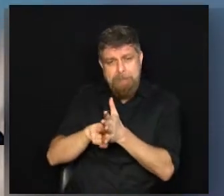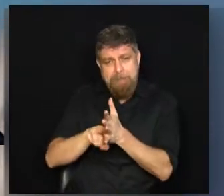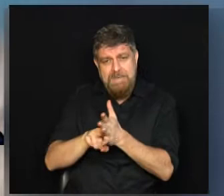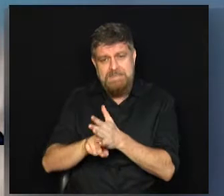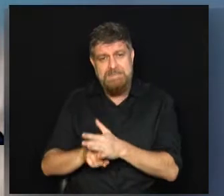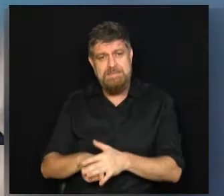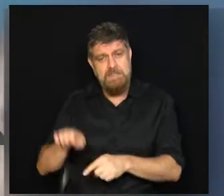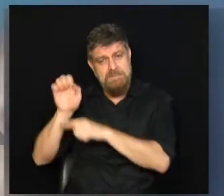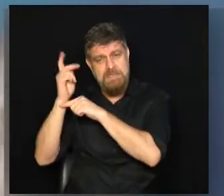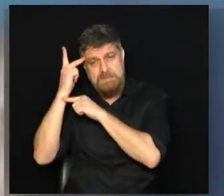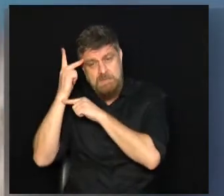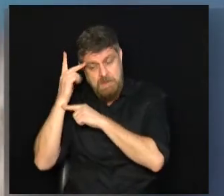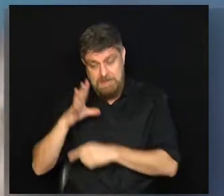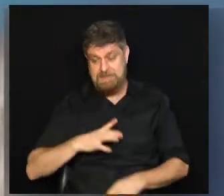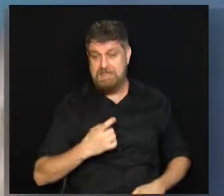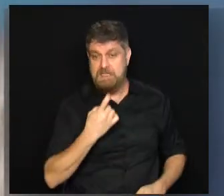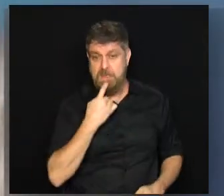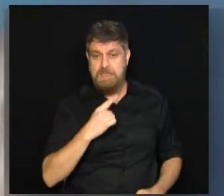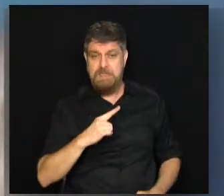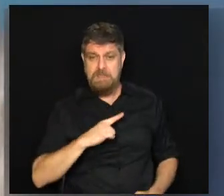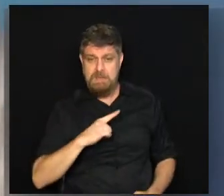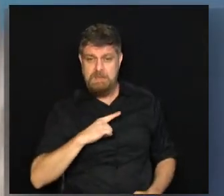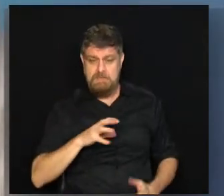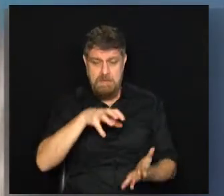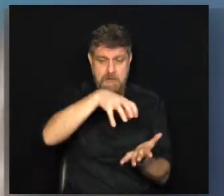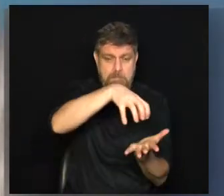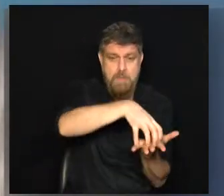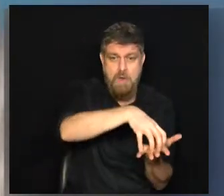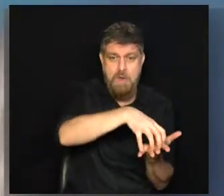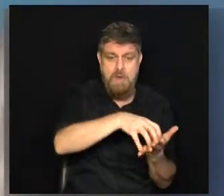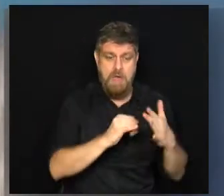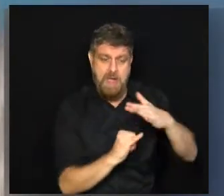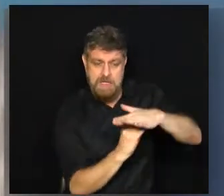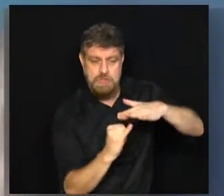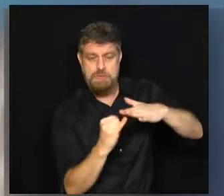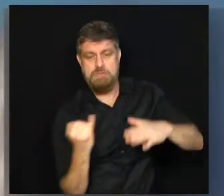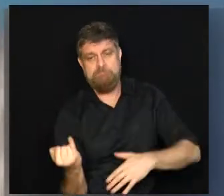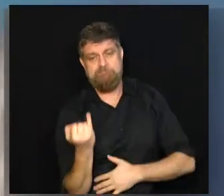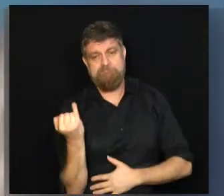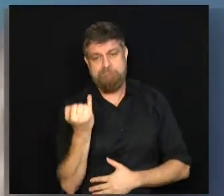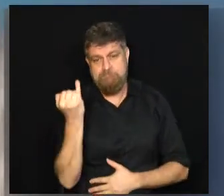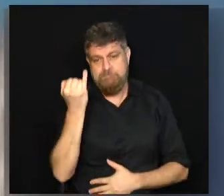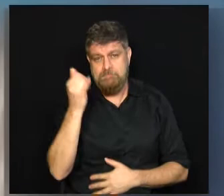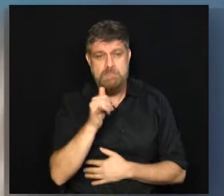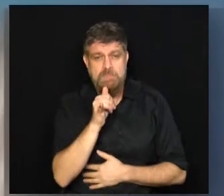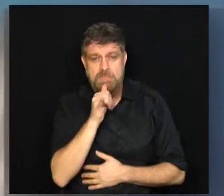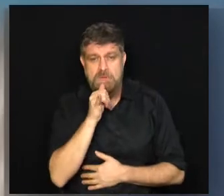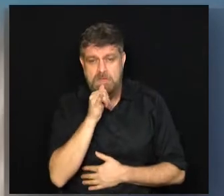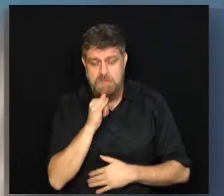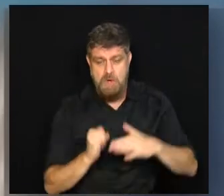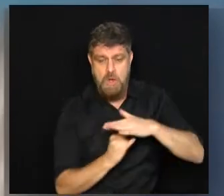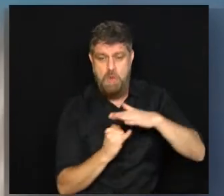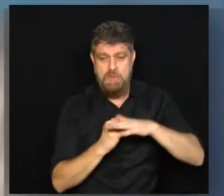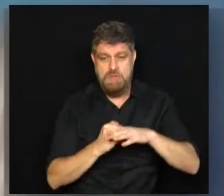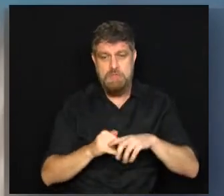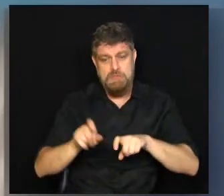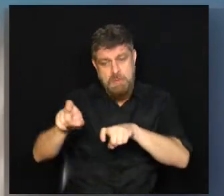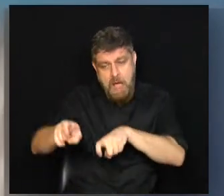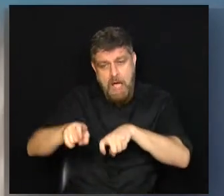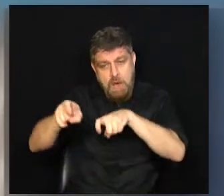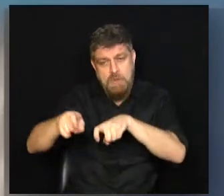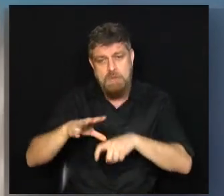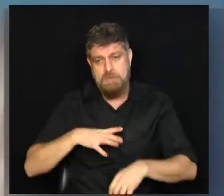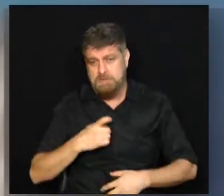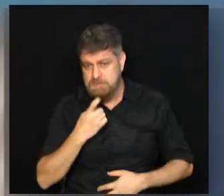em Campinas, nós temos a presença de institutos importantes, né? Como o Instituto Agronômico de Campinas,